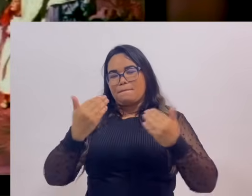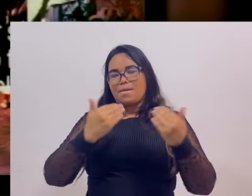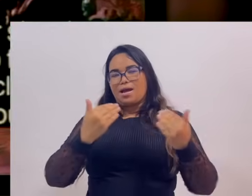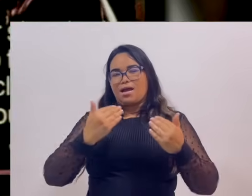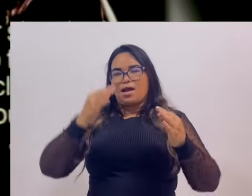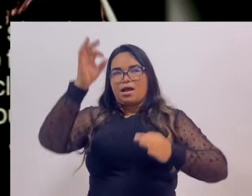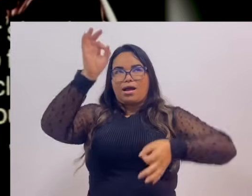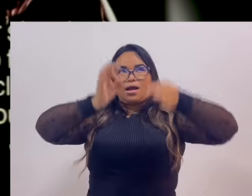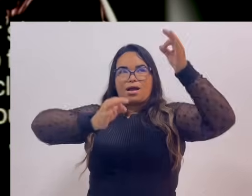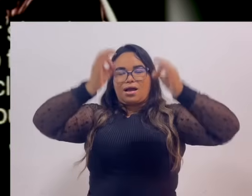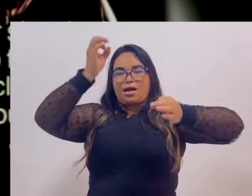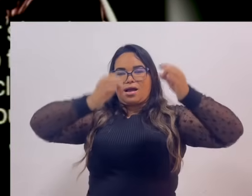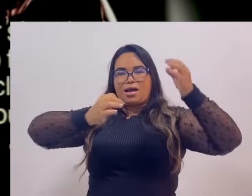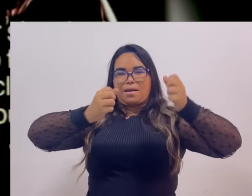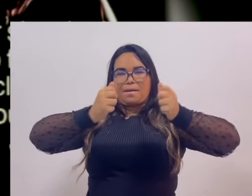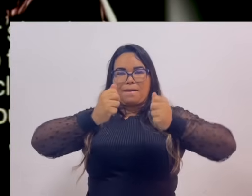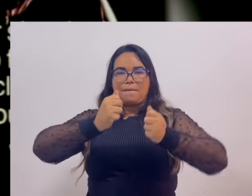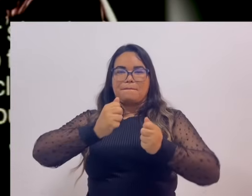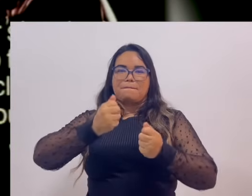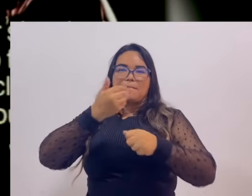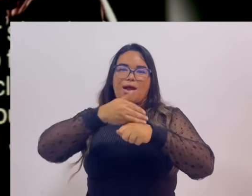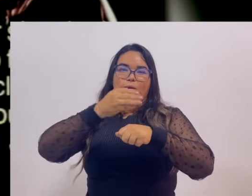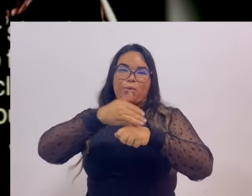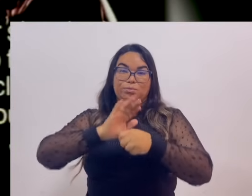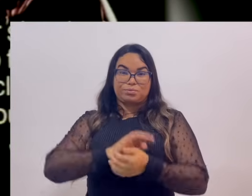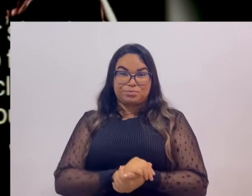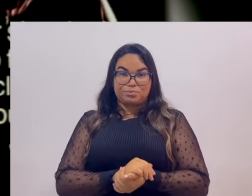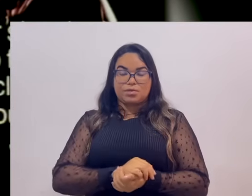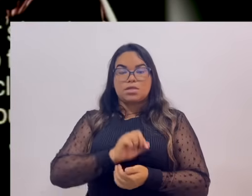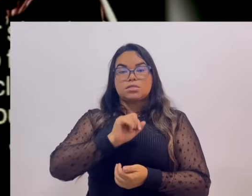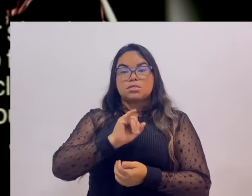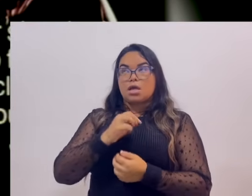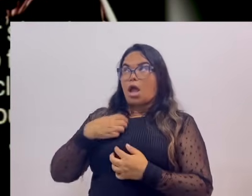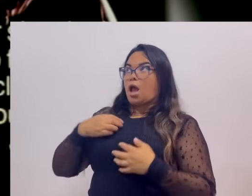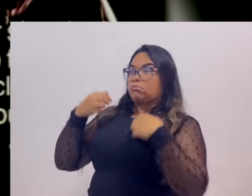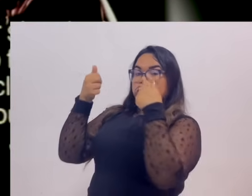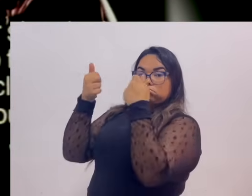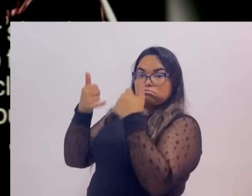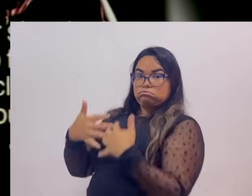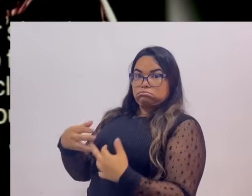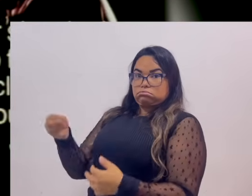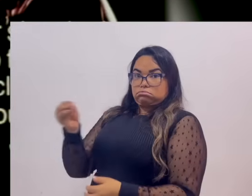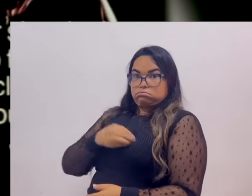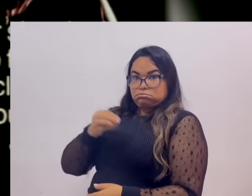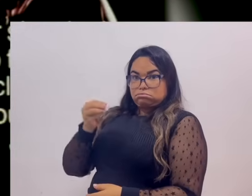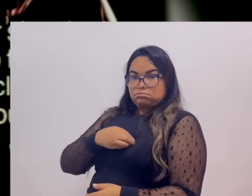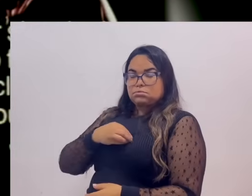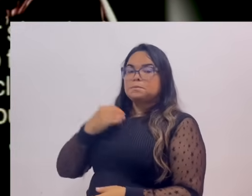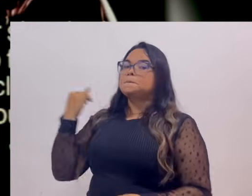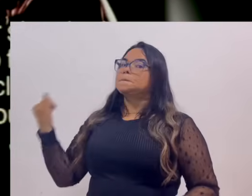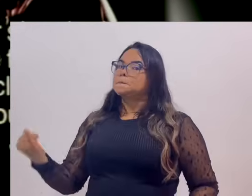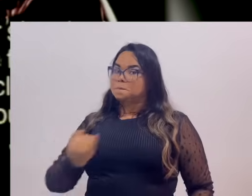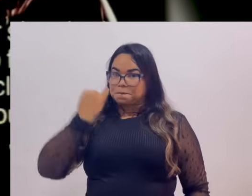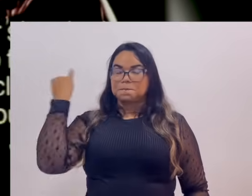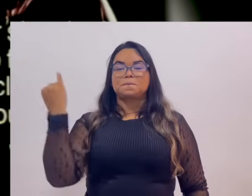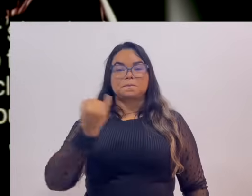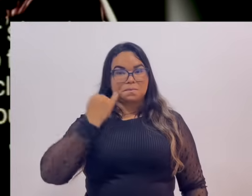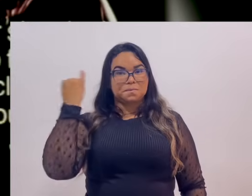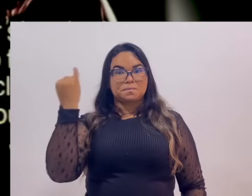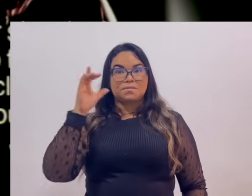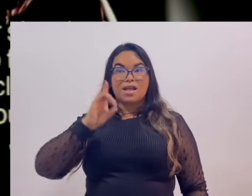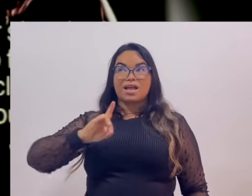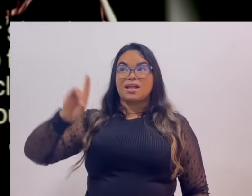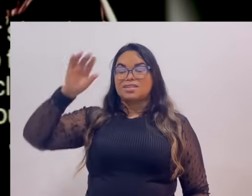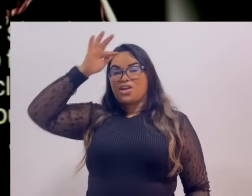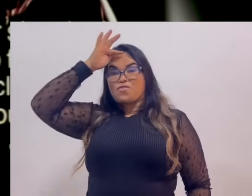brancos como a neve ainda que sejam vermelhos como o carmesim se tornarão brancos como a branca lã se confessarmos